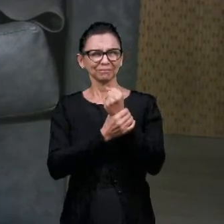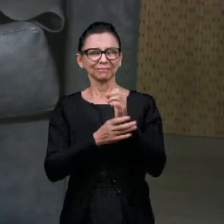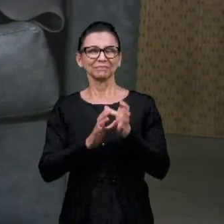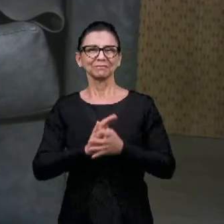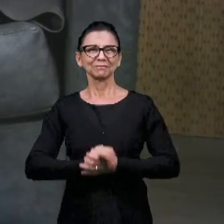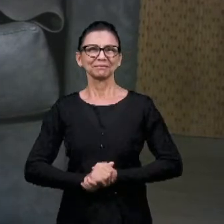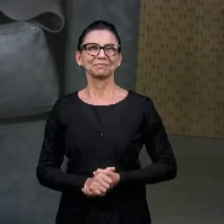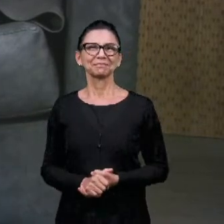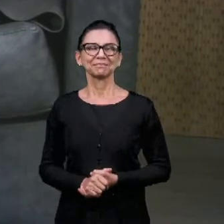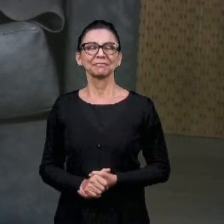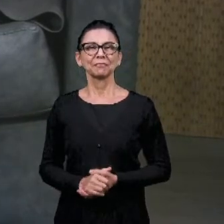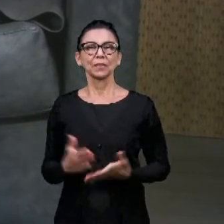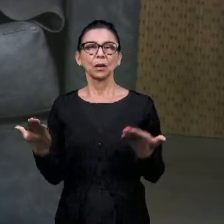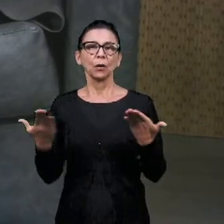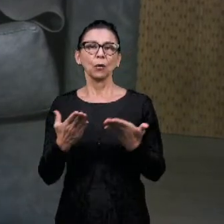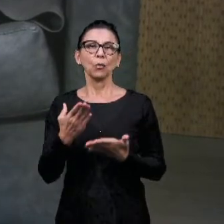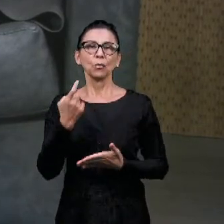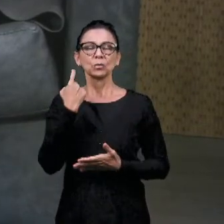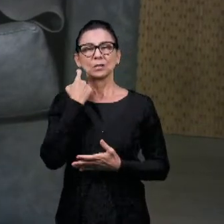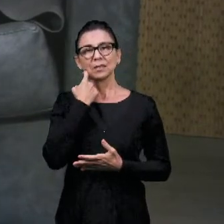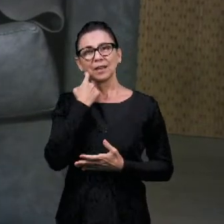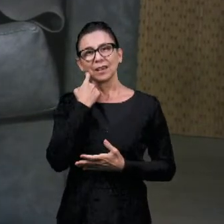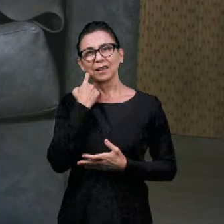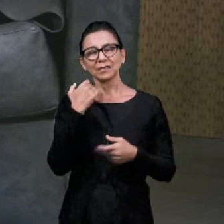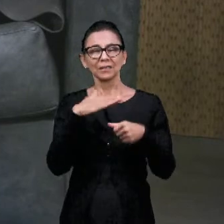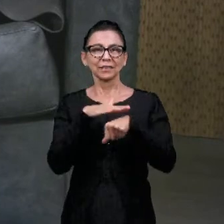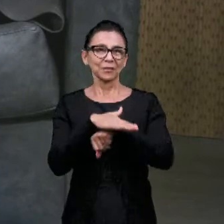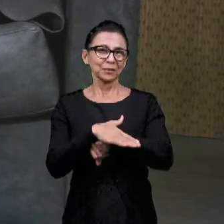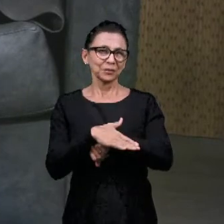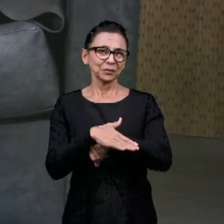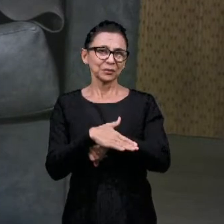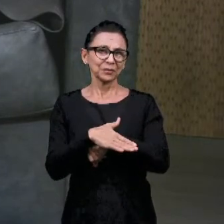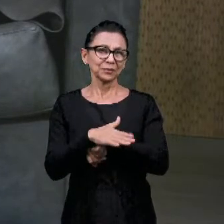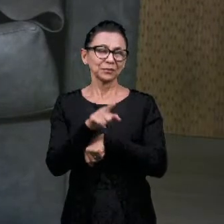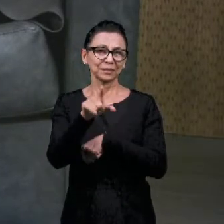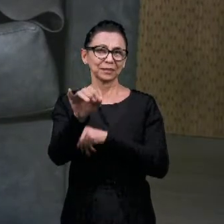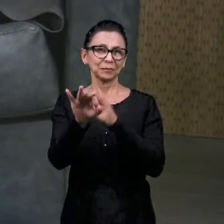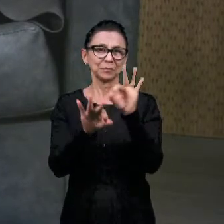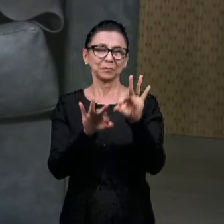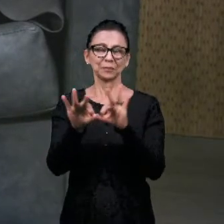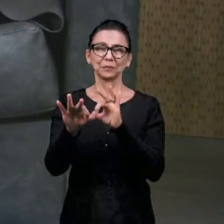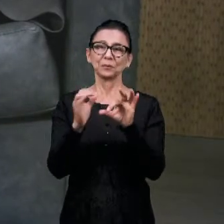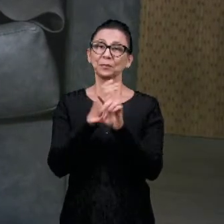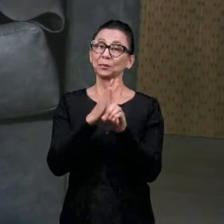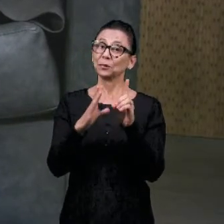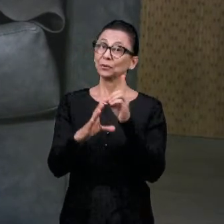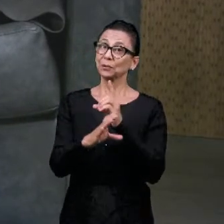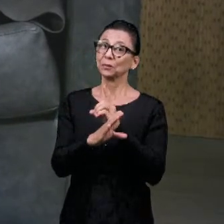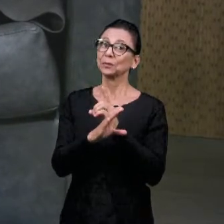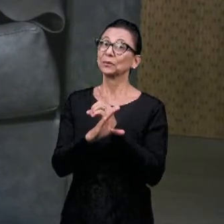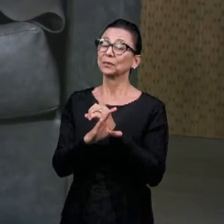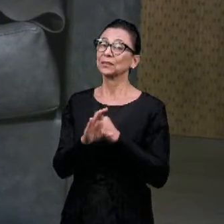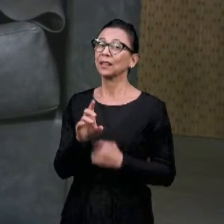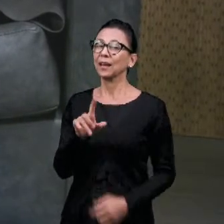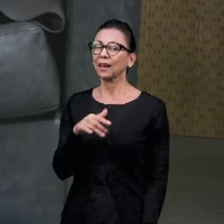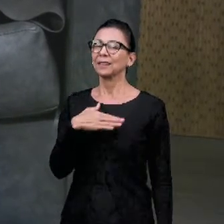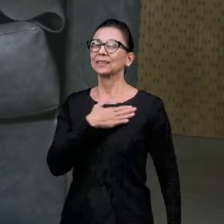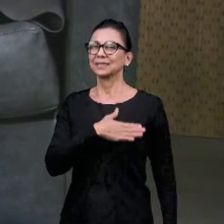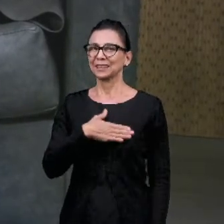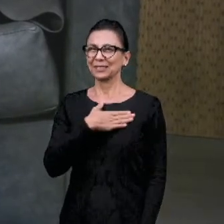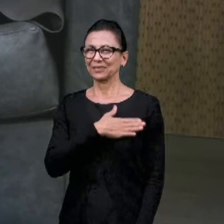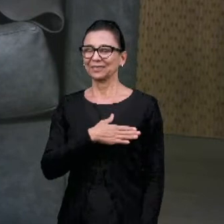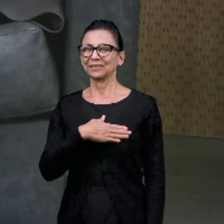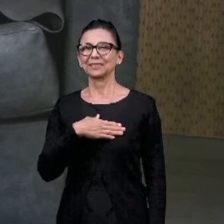nós estamos aqui sexta-feira à noite, você já está se preparando para o culto, porque você gosta de viver